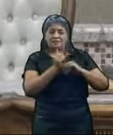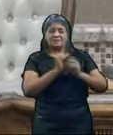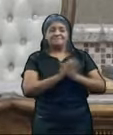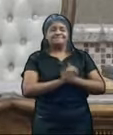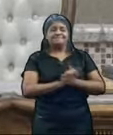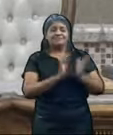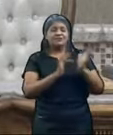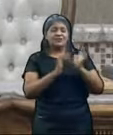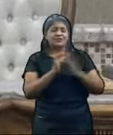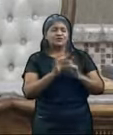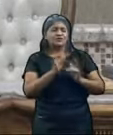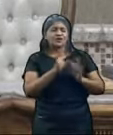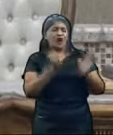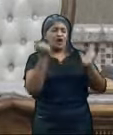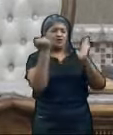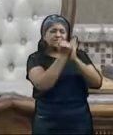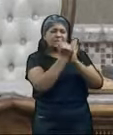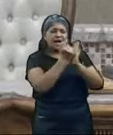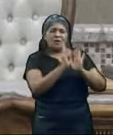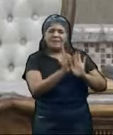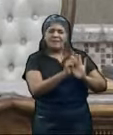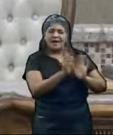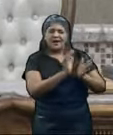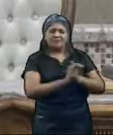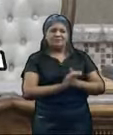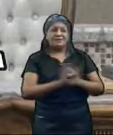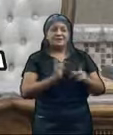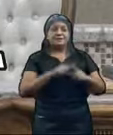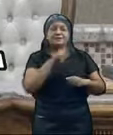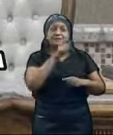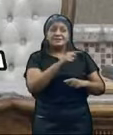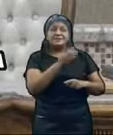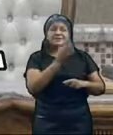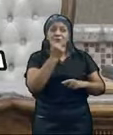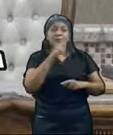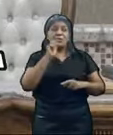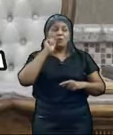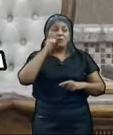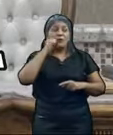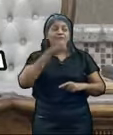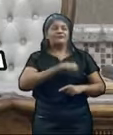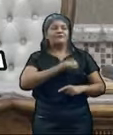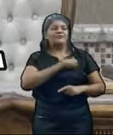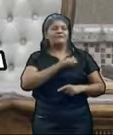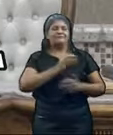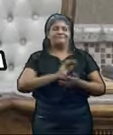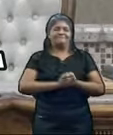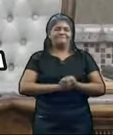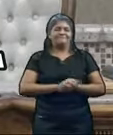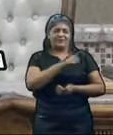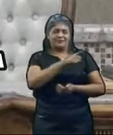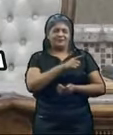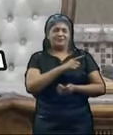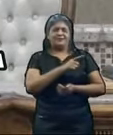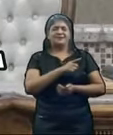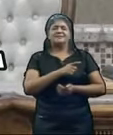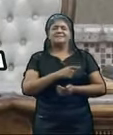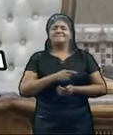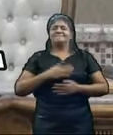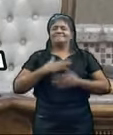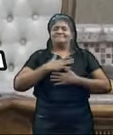mas porque comestes do pão e vos saciastes E aí vem as votação de